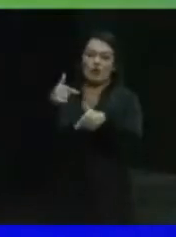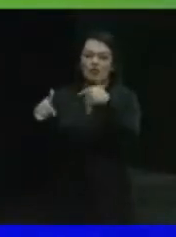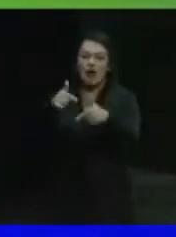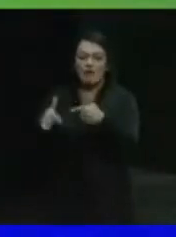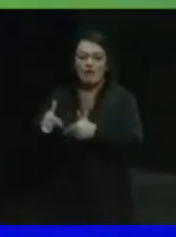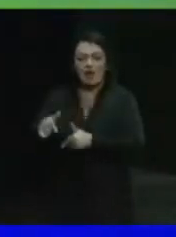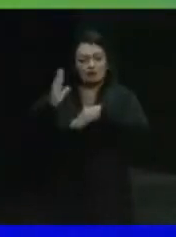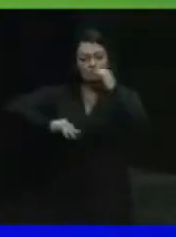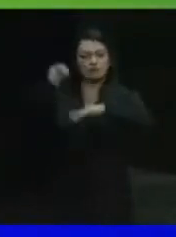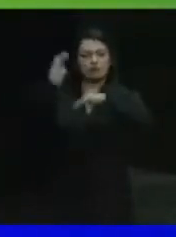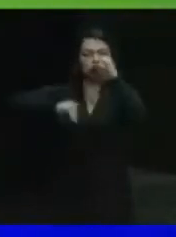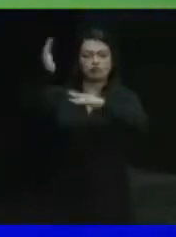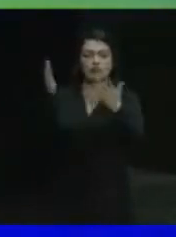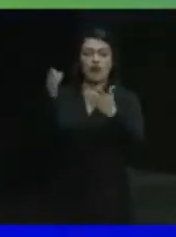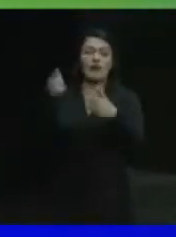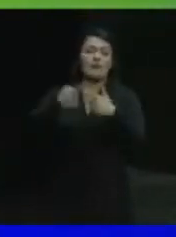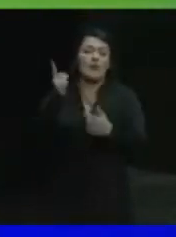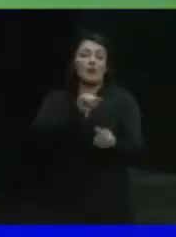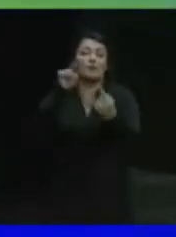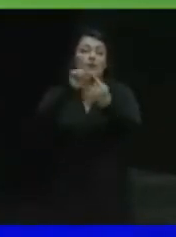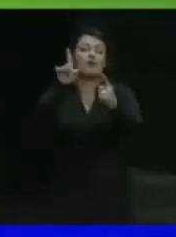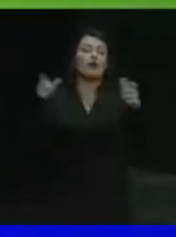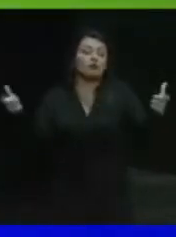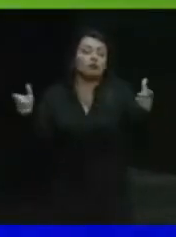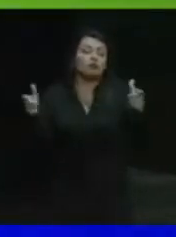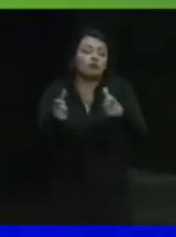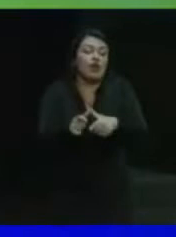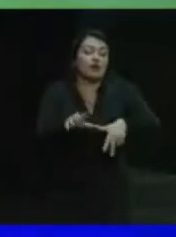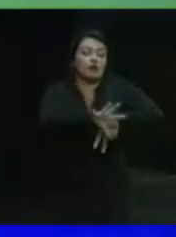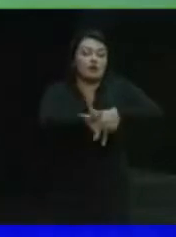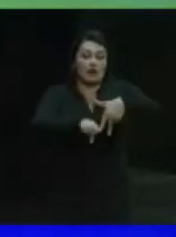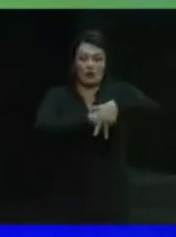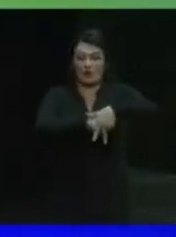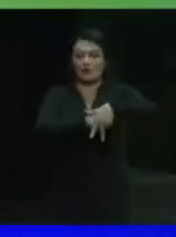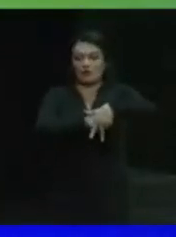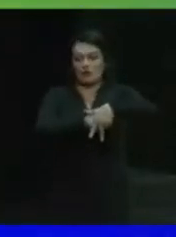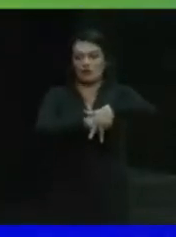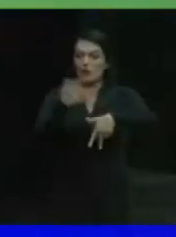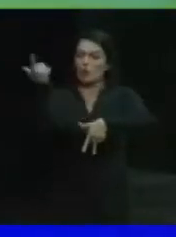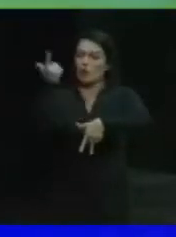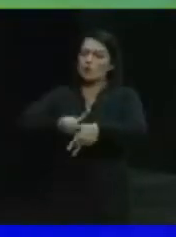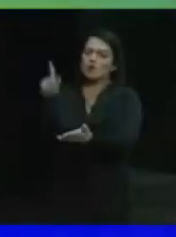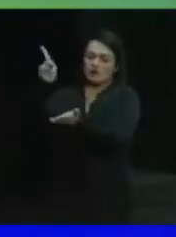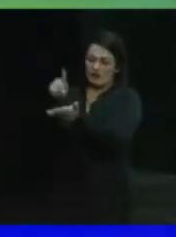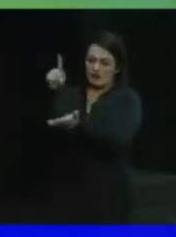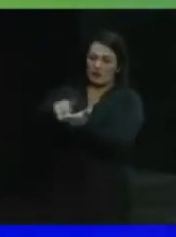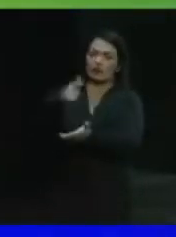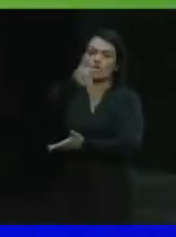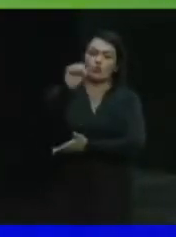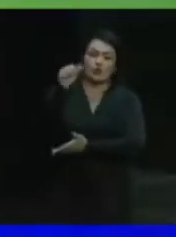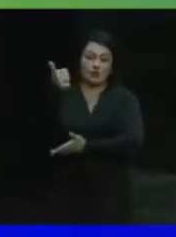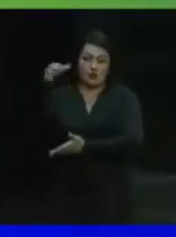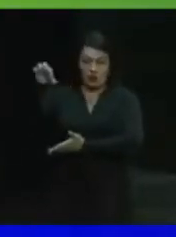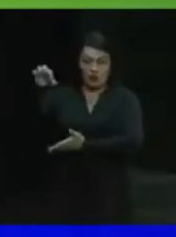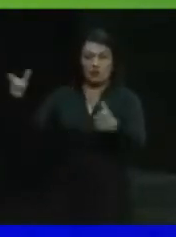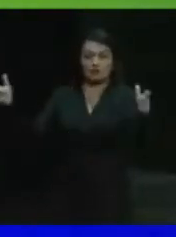principalmente reduzindo a corrupção e outros crimes. Conseguimos, de fato, em 2019,